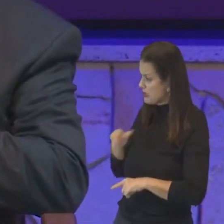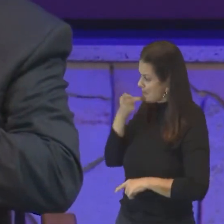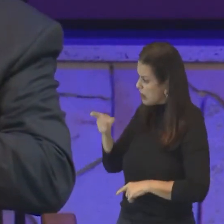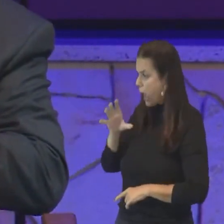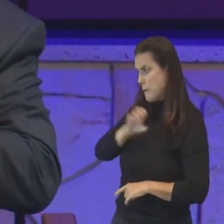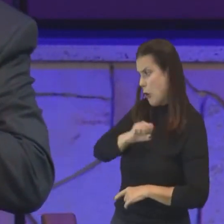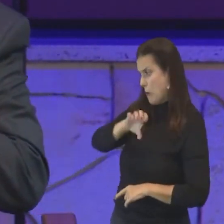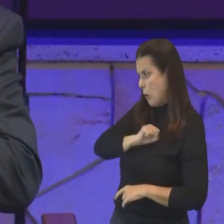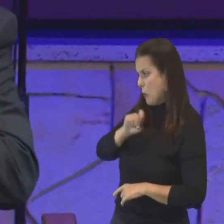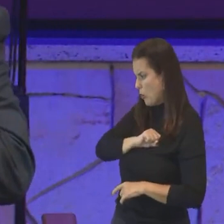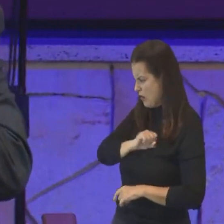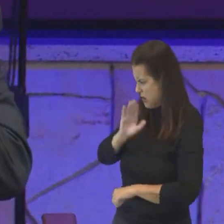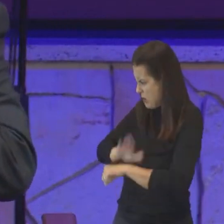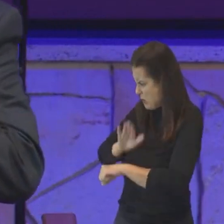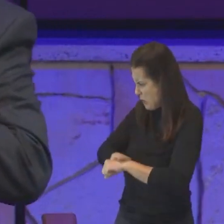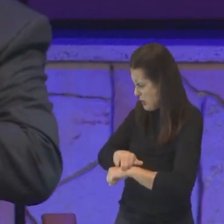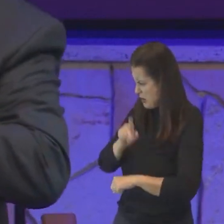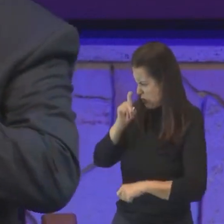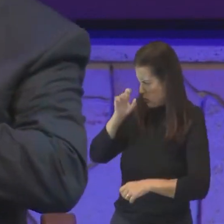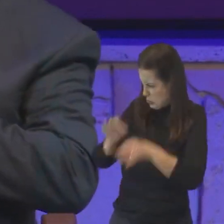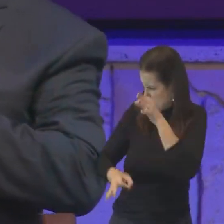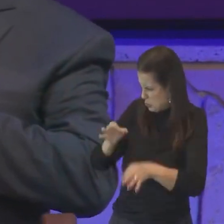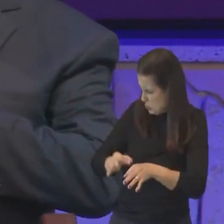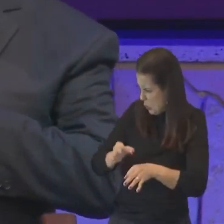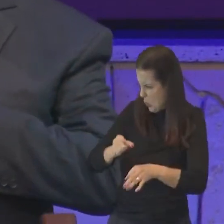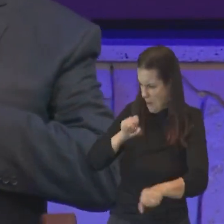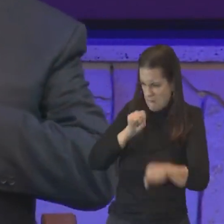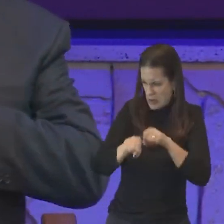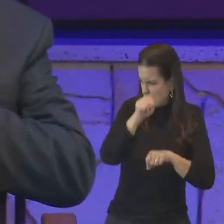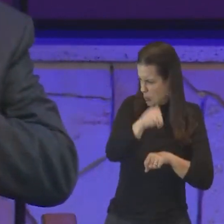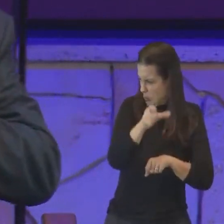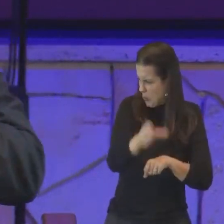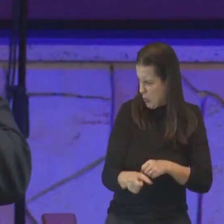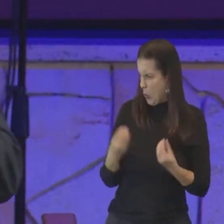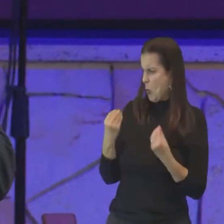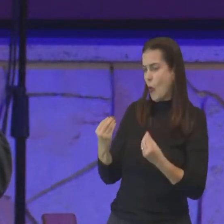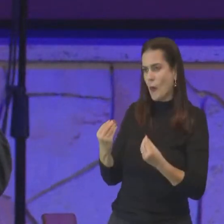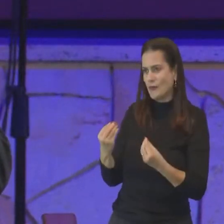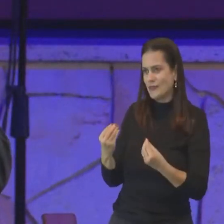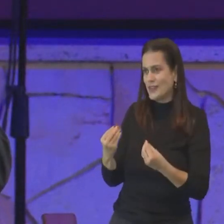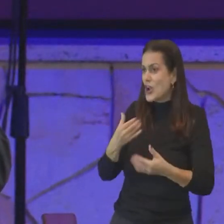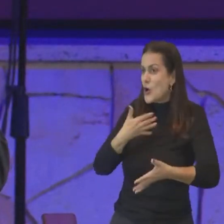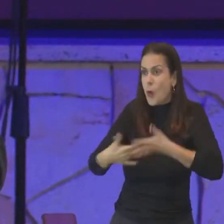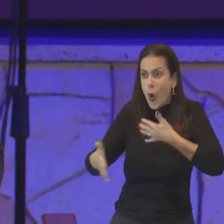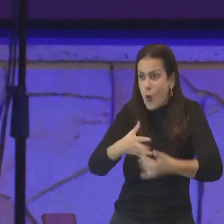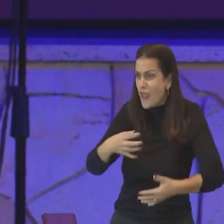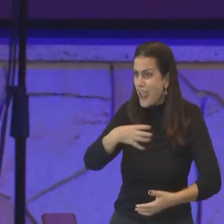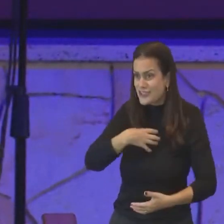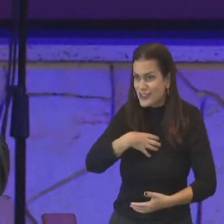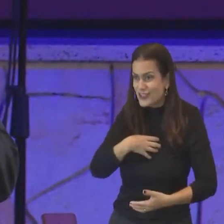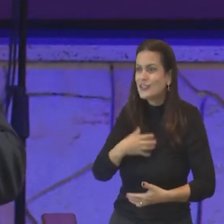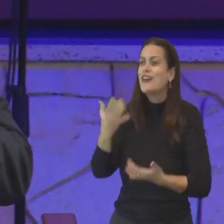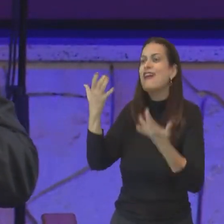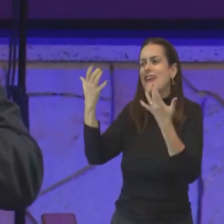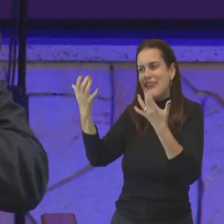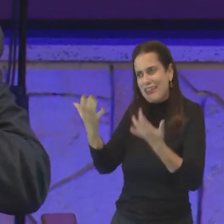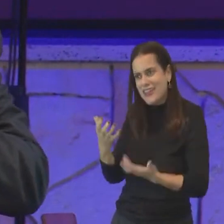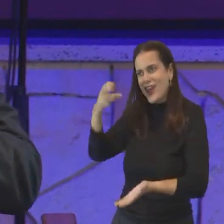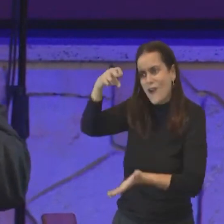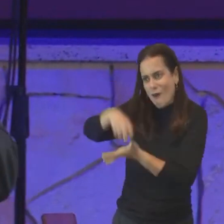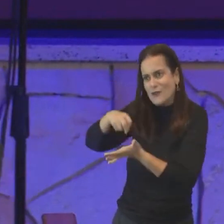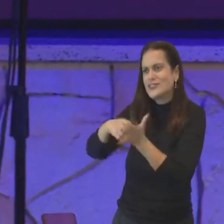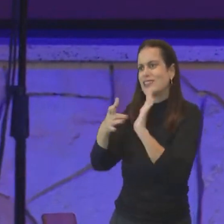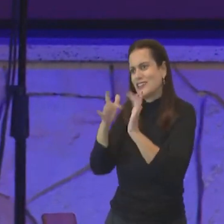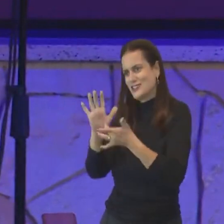ele havia vindo a este mundo para buscar e salvar os perdidos. E se ele dissesse